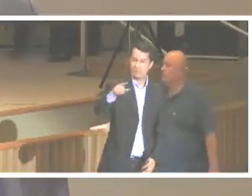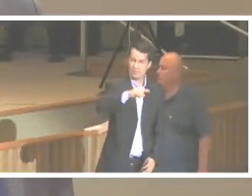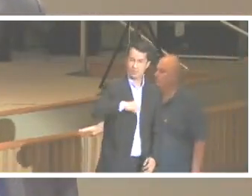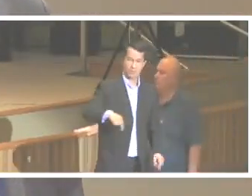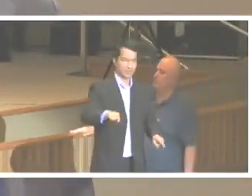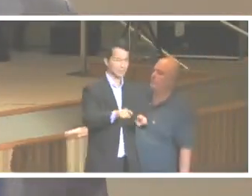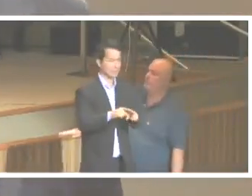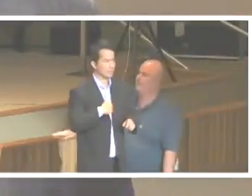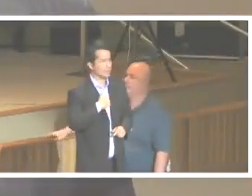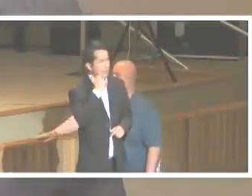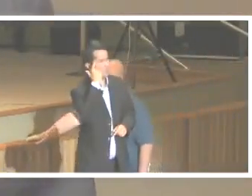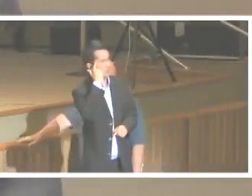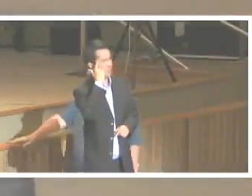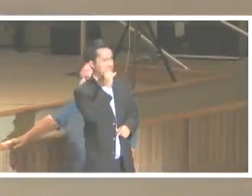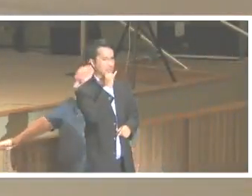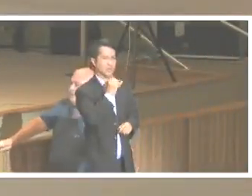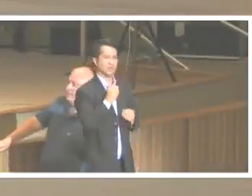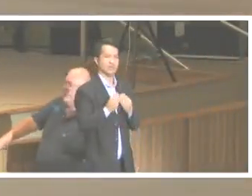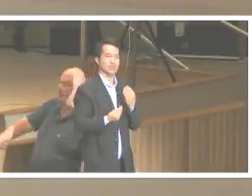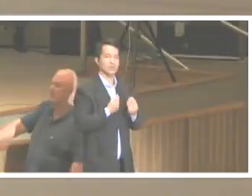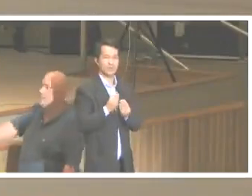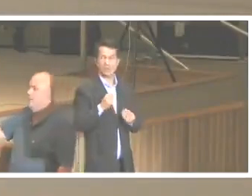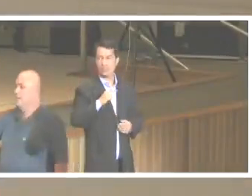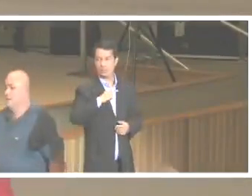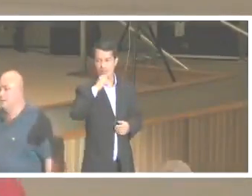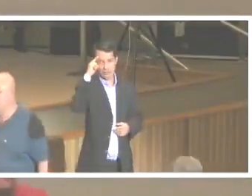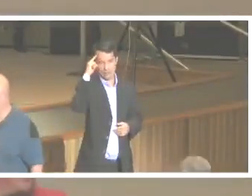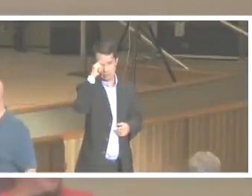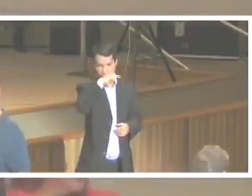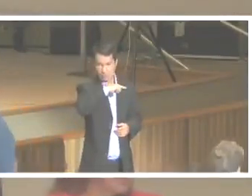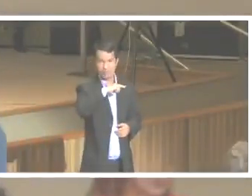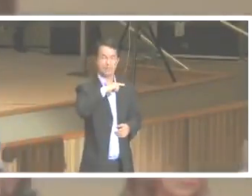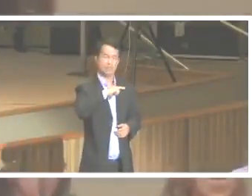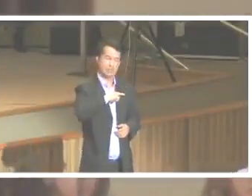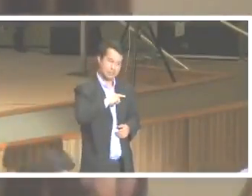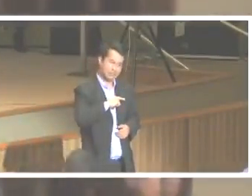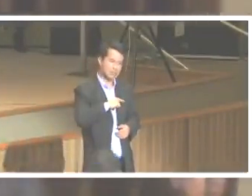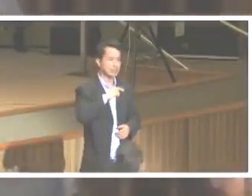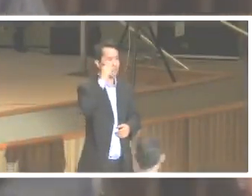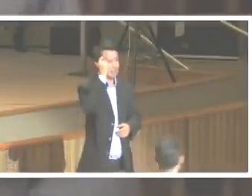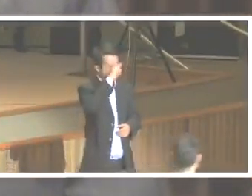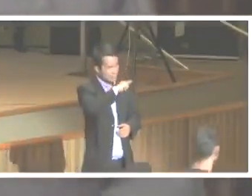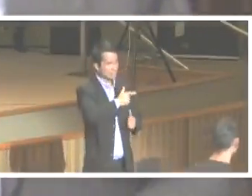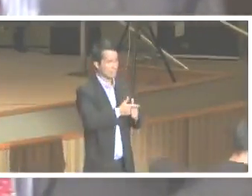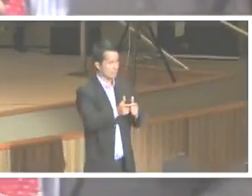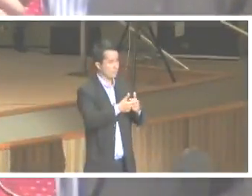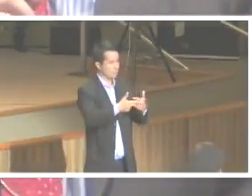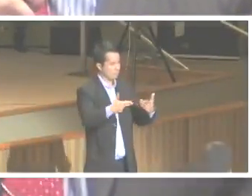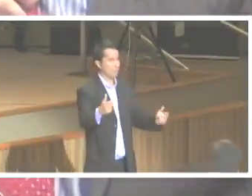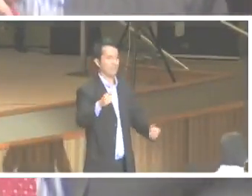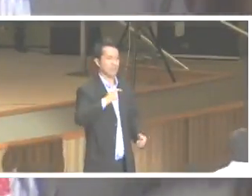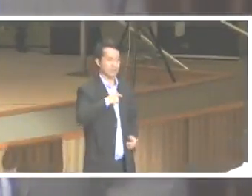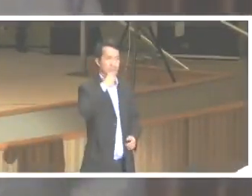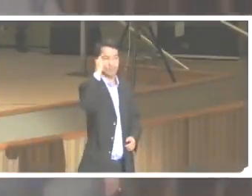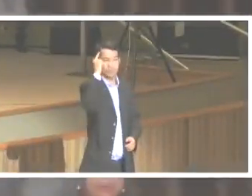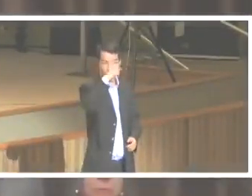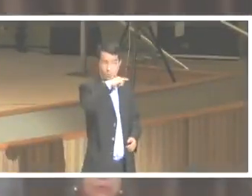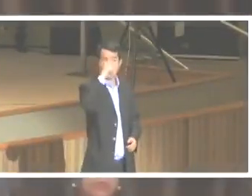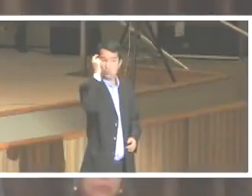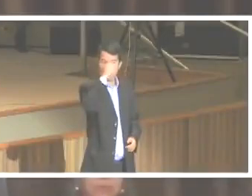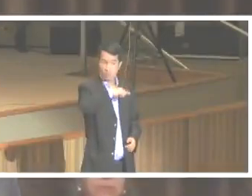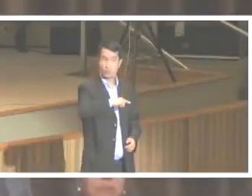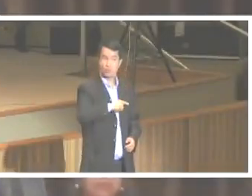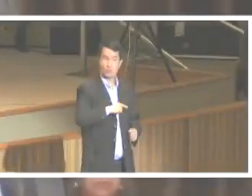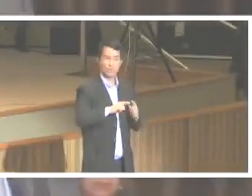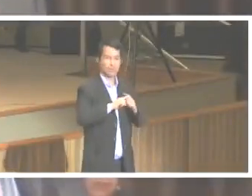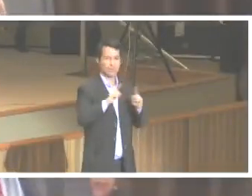dinâmica da fé tem riscos tem um monte de riscos não são pequenos mas eu não vou